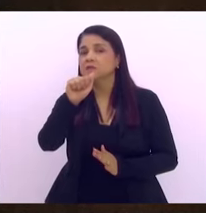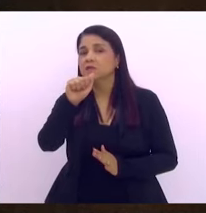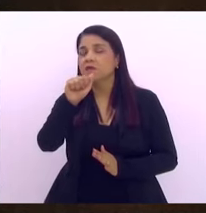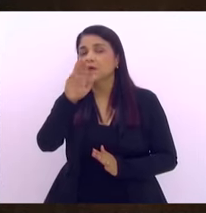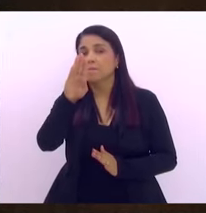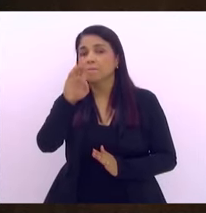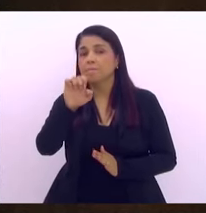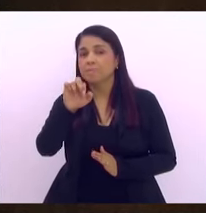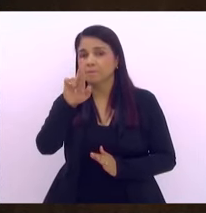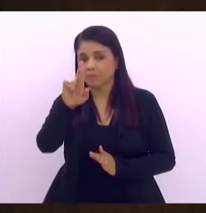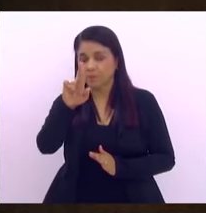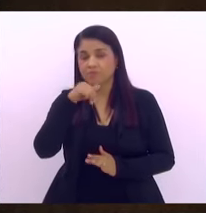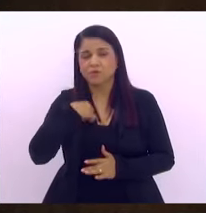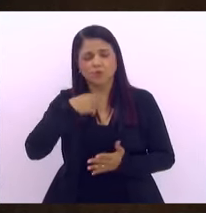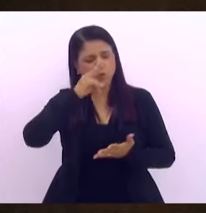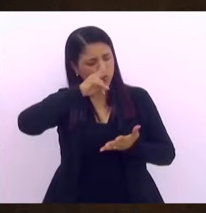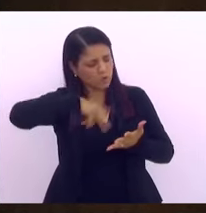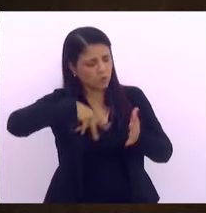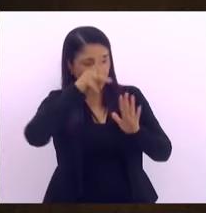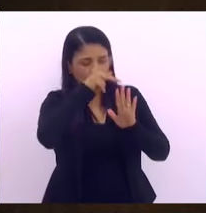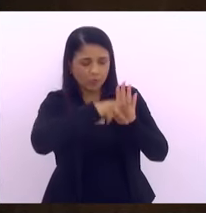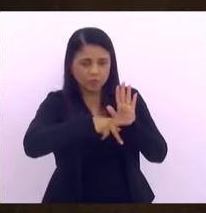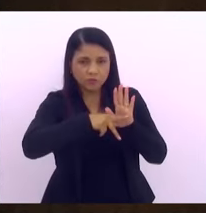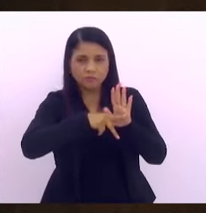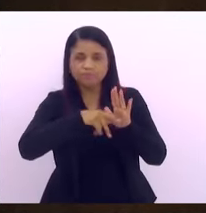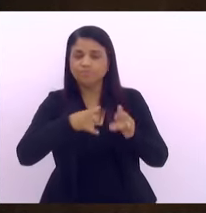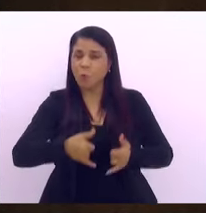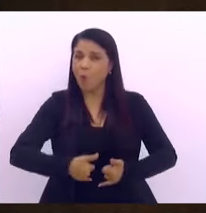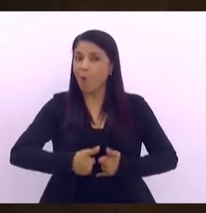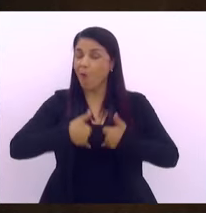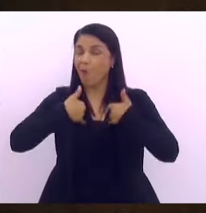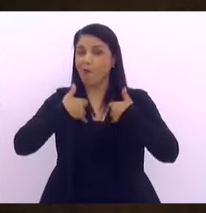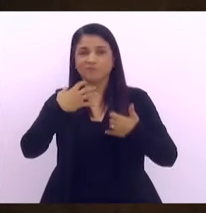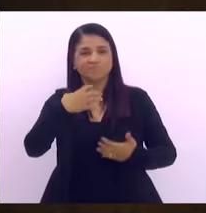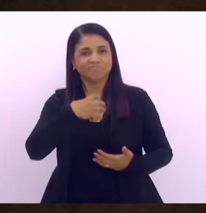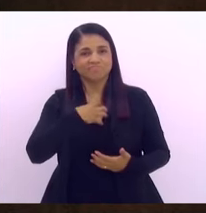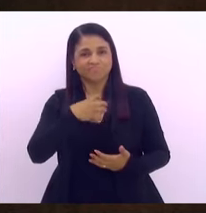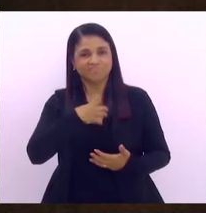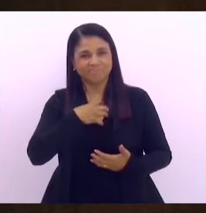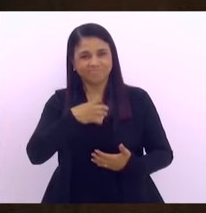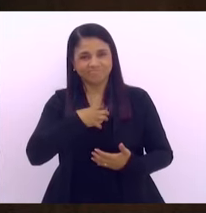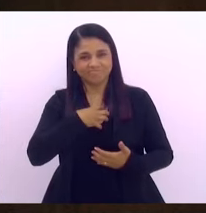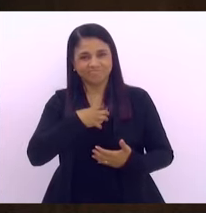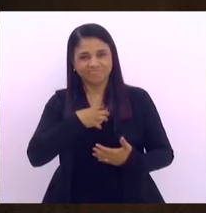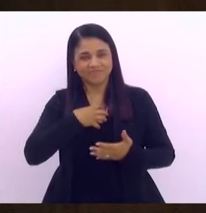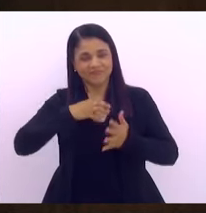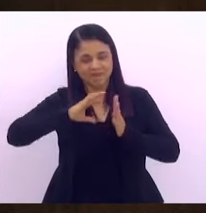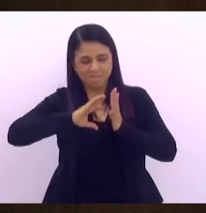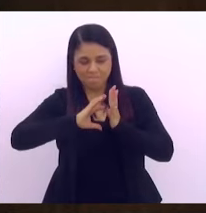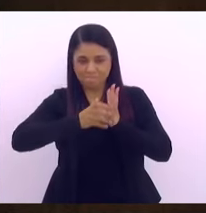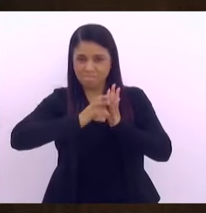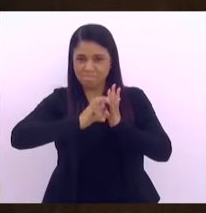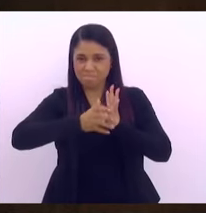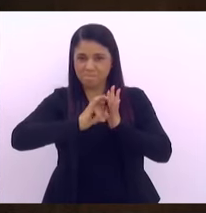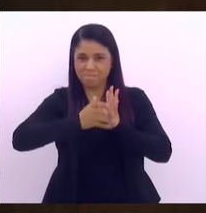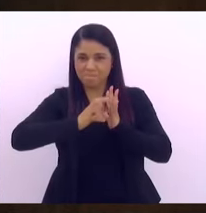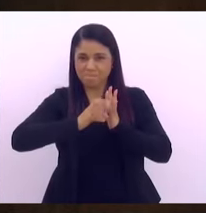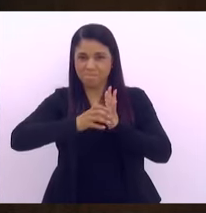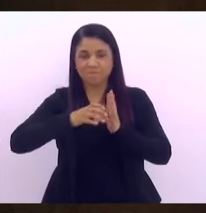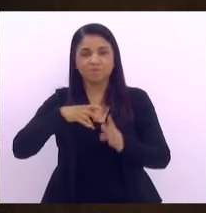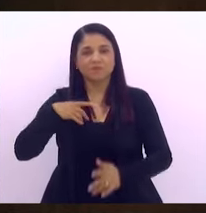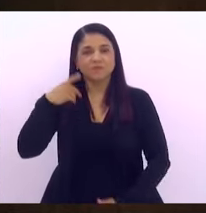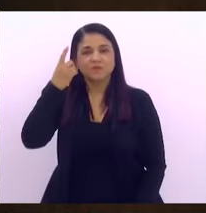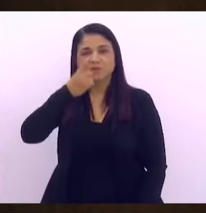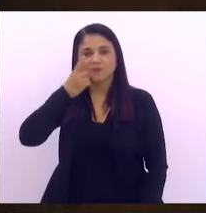Quando li o projeto, fiquei orgulhoso de ser da bancada do